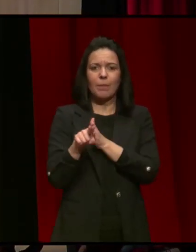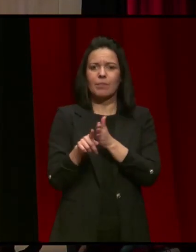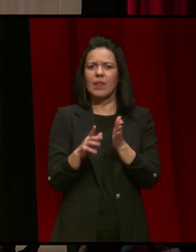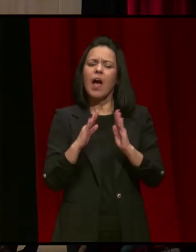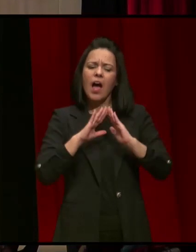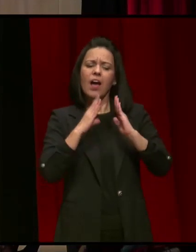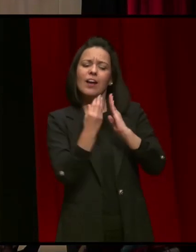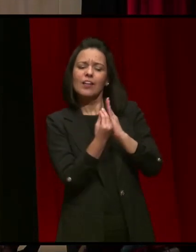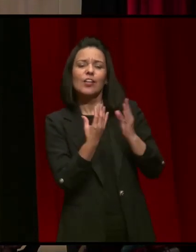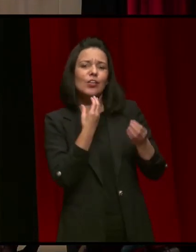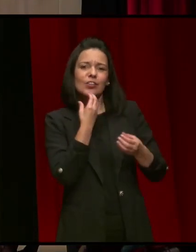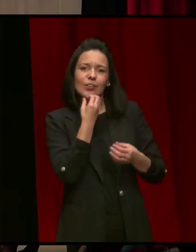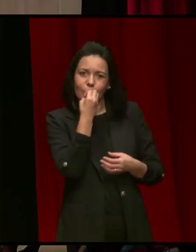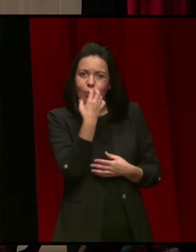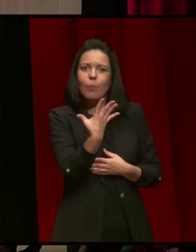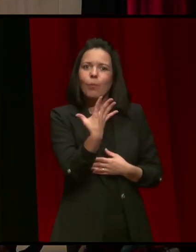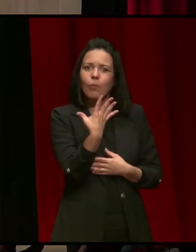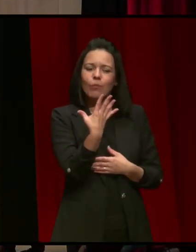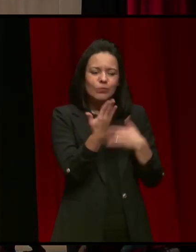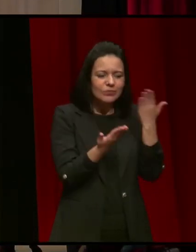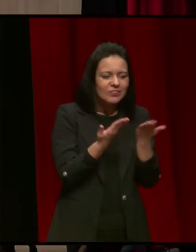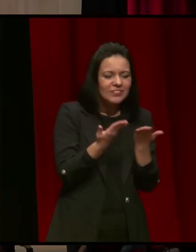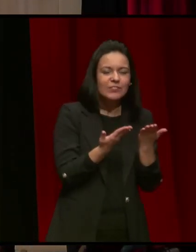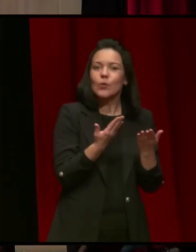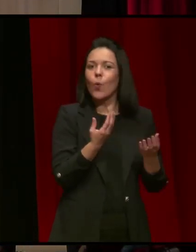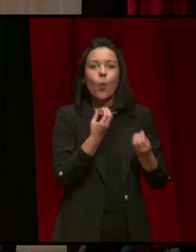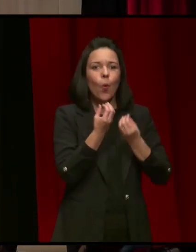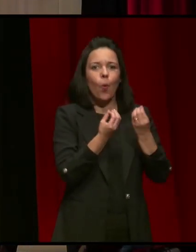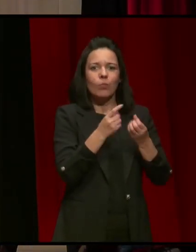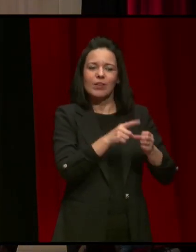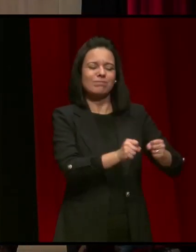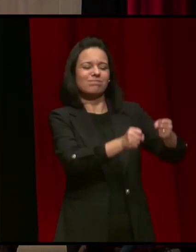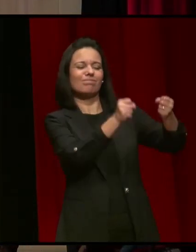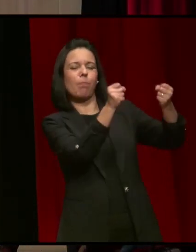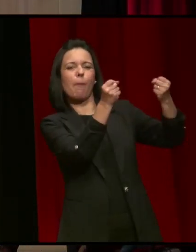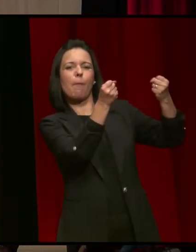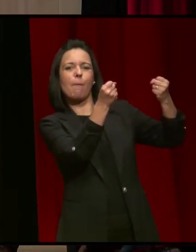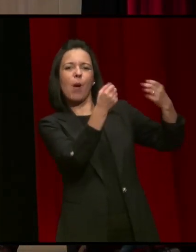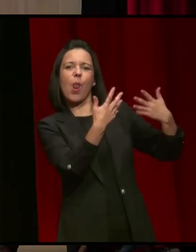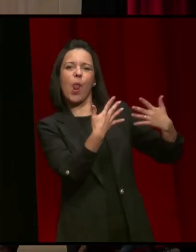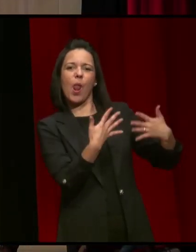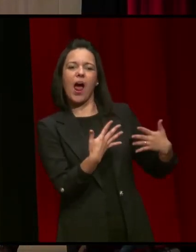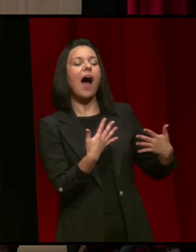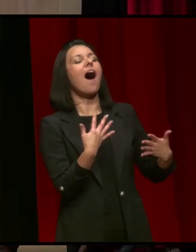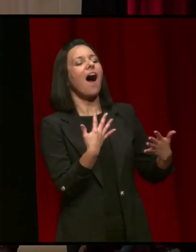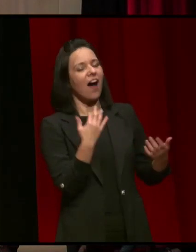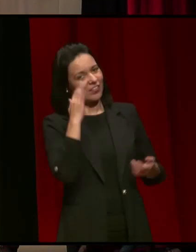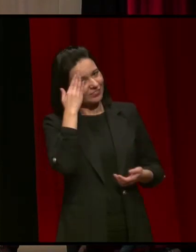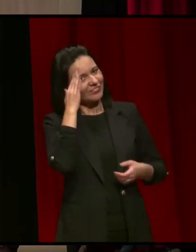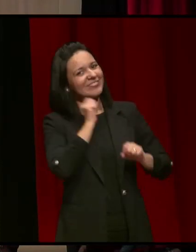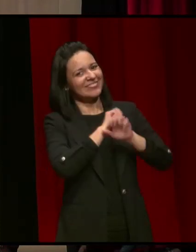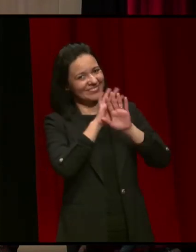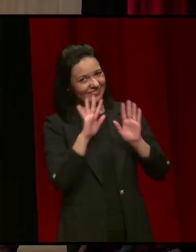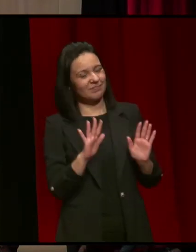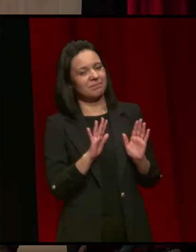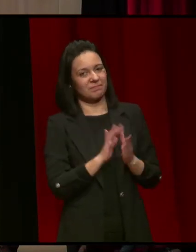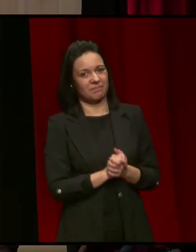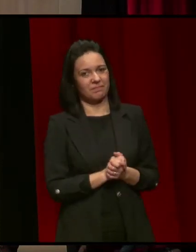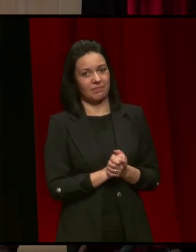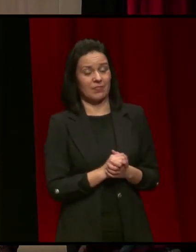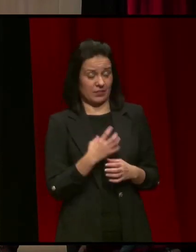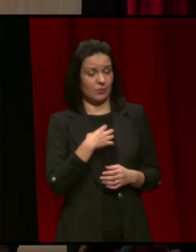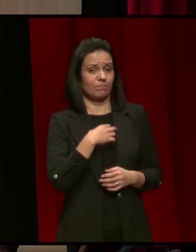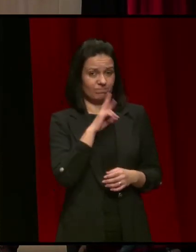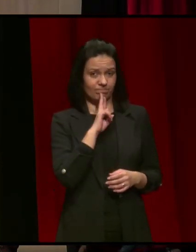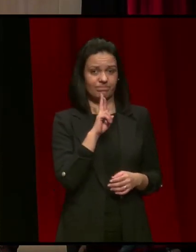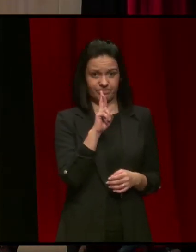podia servir você melhor? Envolve eles também na direção da igreja. Né? Isso é uma outra coisa que eu vou falar amanhã, mas essa seria a minha resposta, mas eu acho